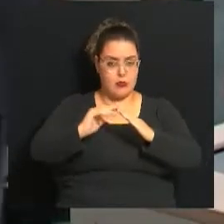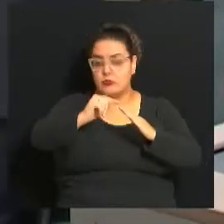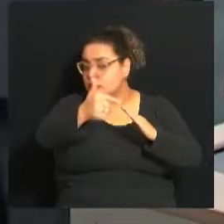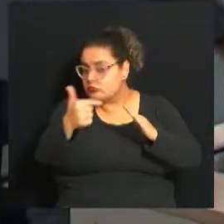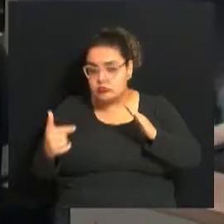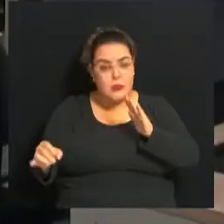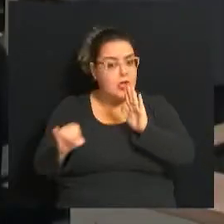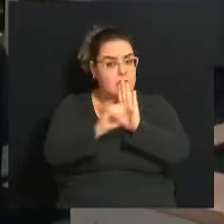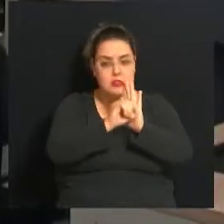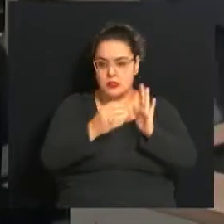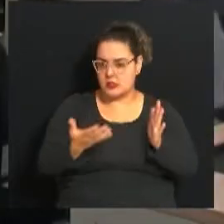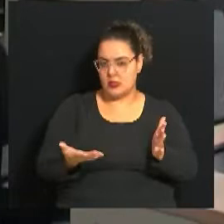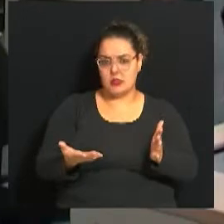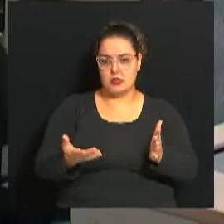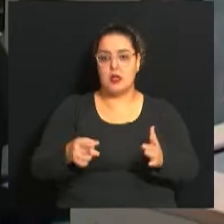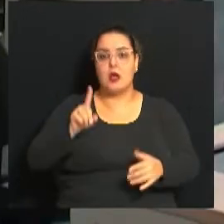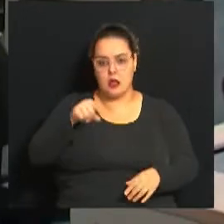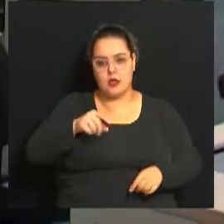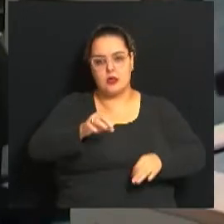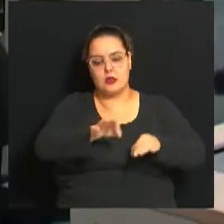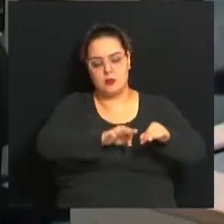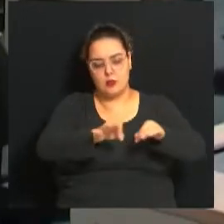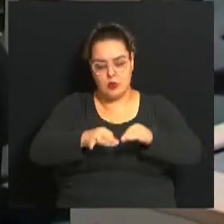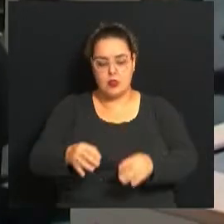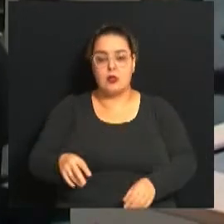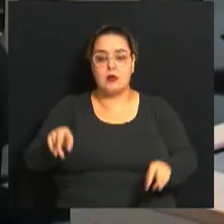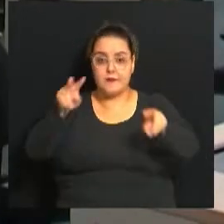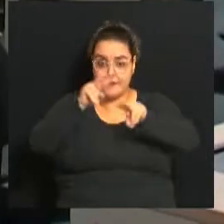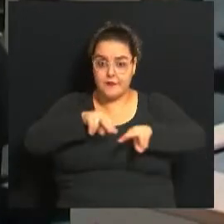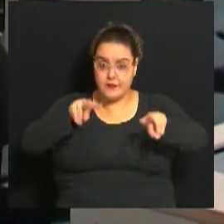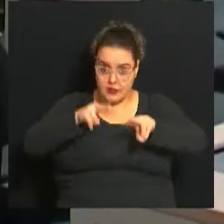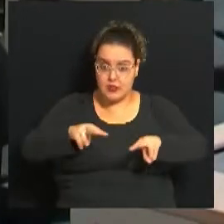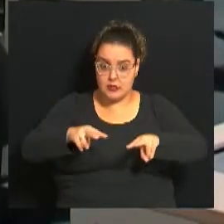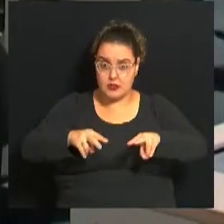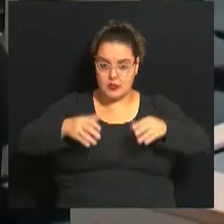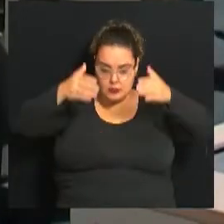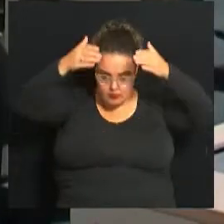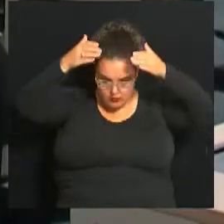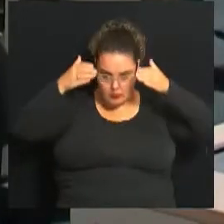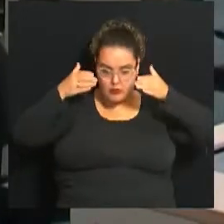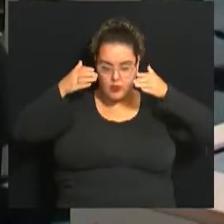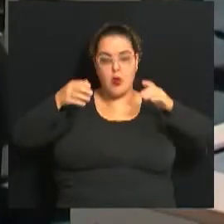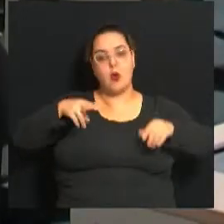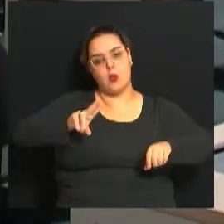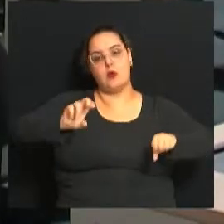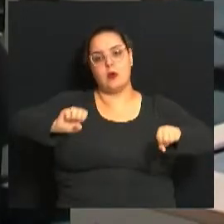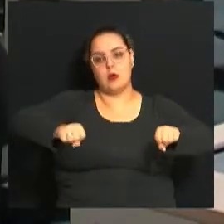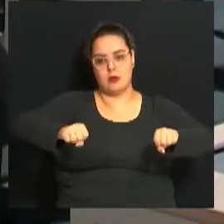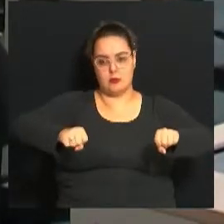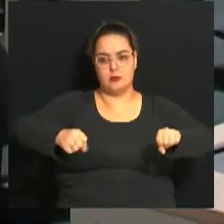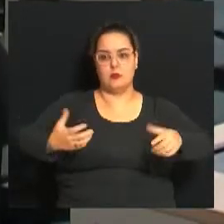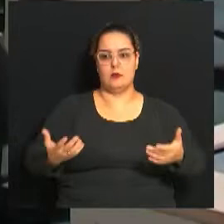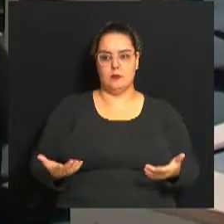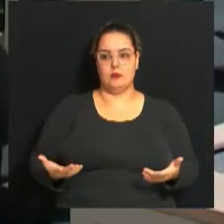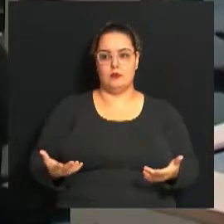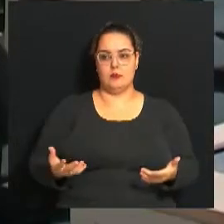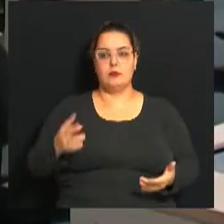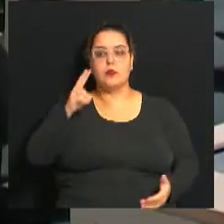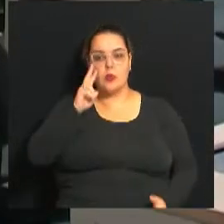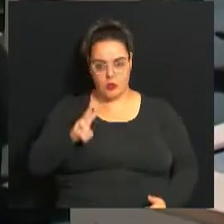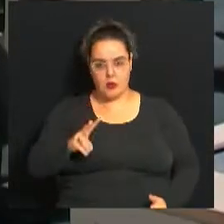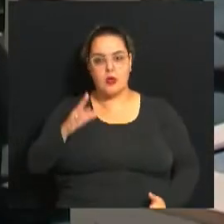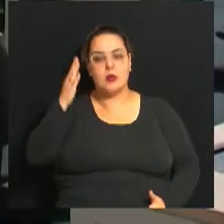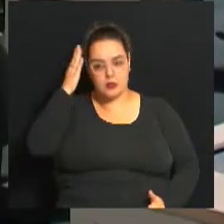identificação. E esse projeto ele visa colocar ali no capacete ou na moto uma identificação, onde a pessoa olha, ela sabe que